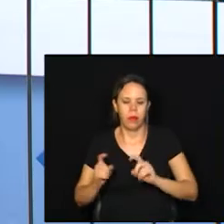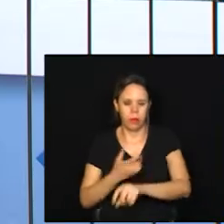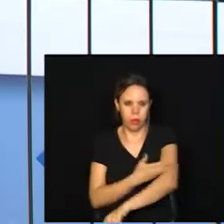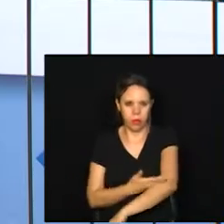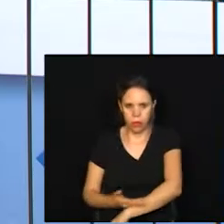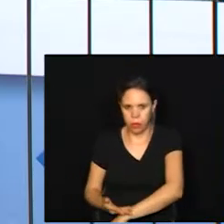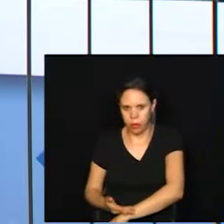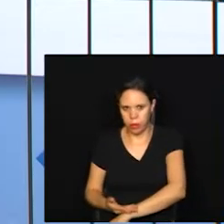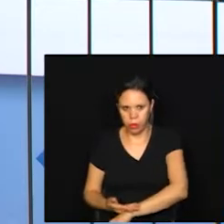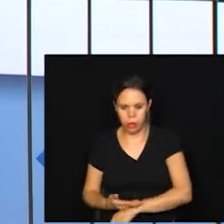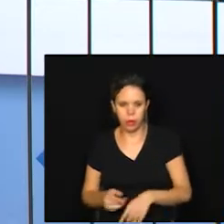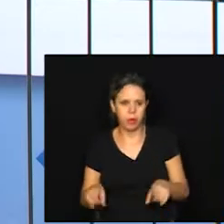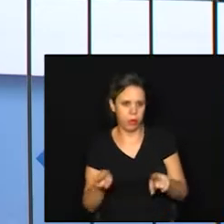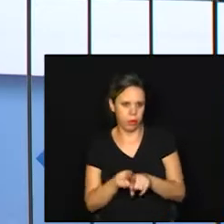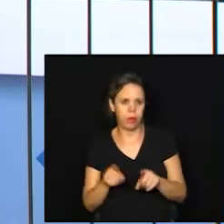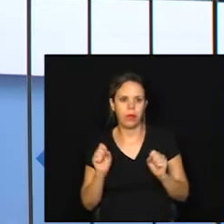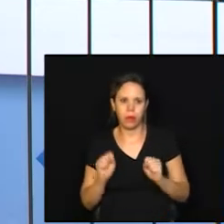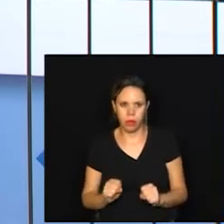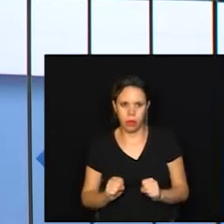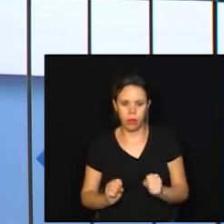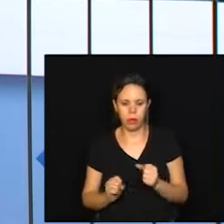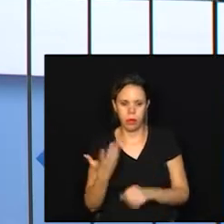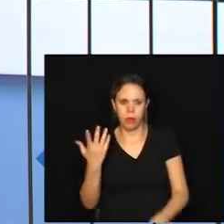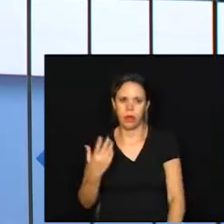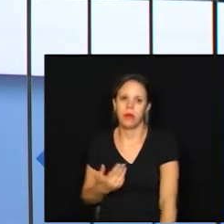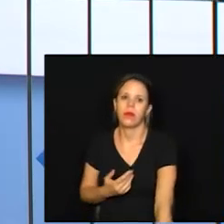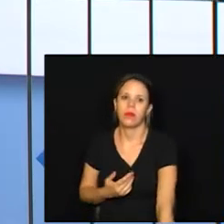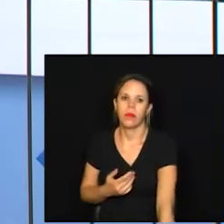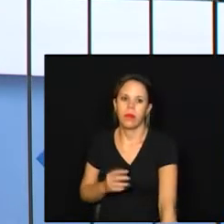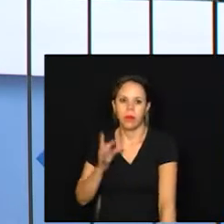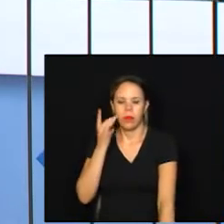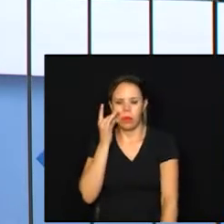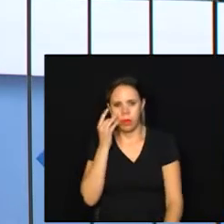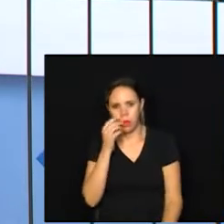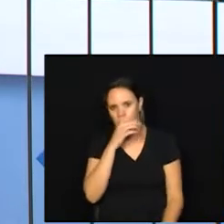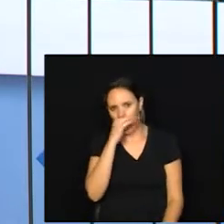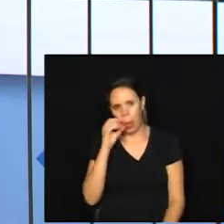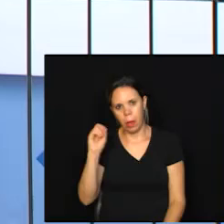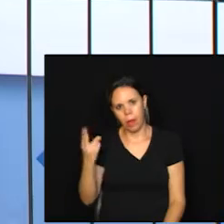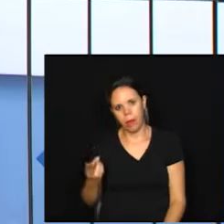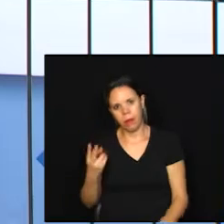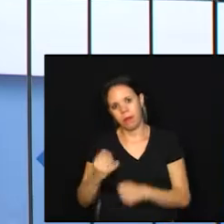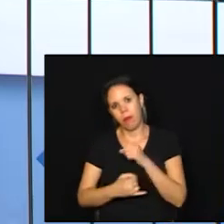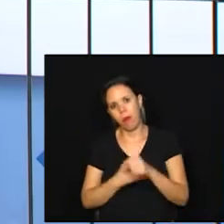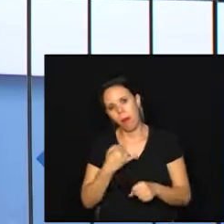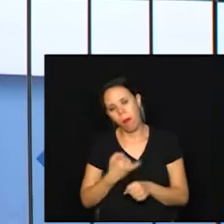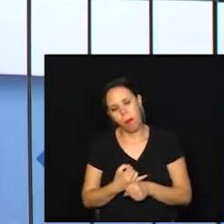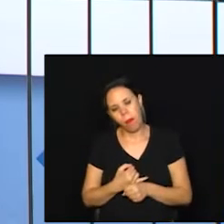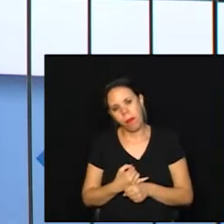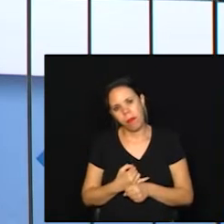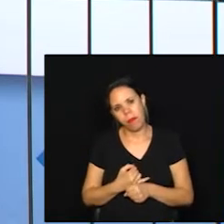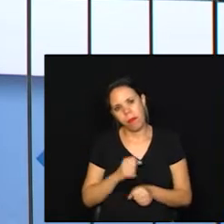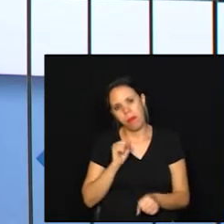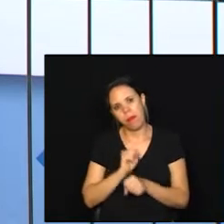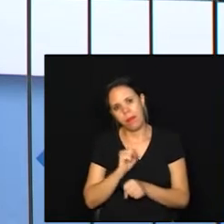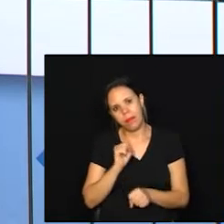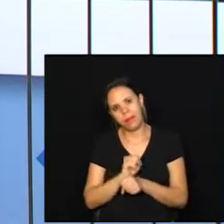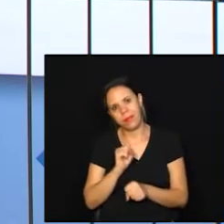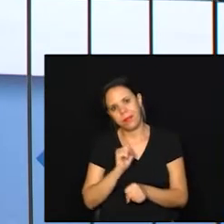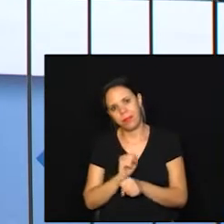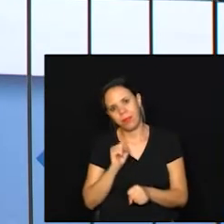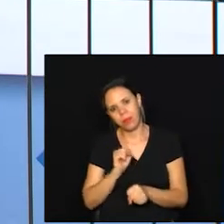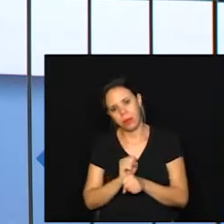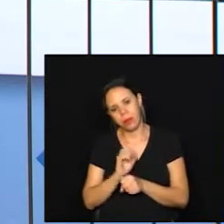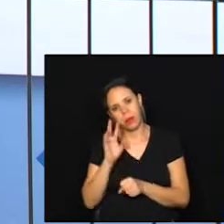ordinárias também possam acontecer, ou presencial ou virtual. A gente aguarda aí, então,